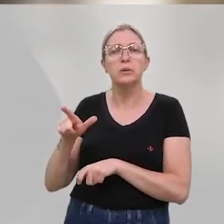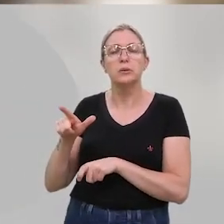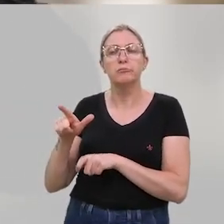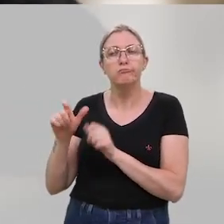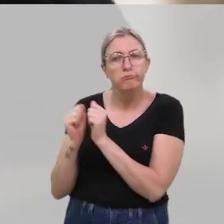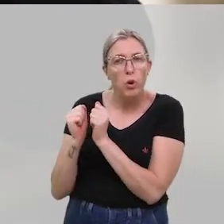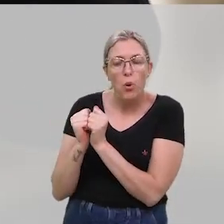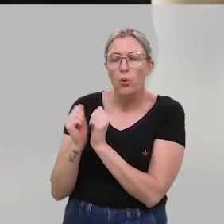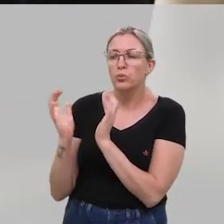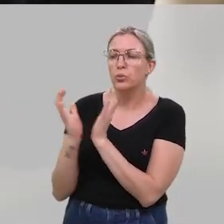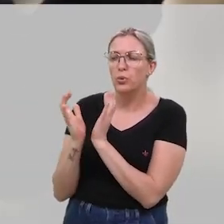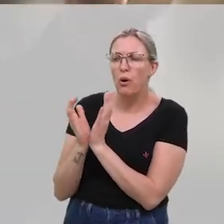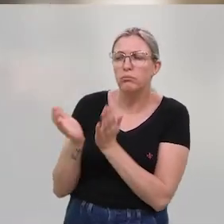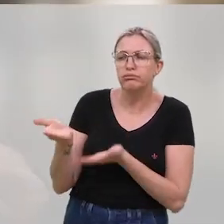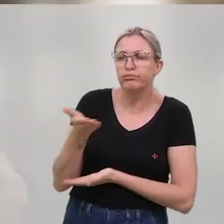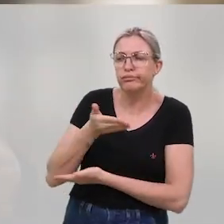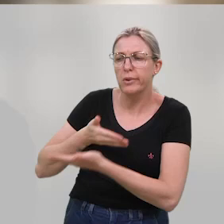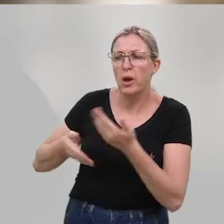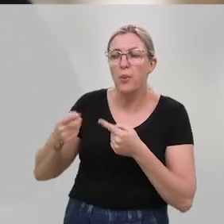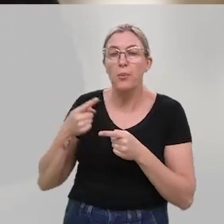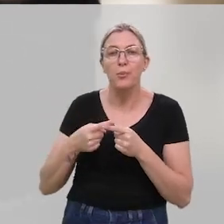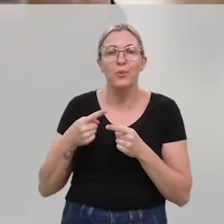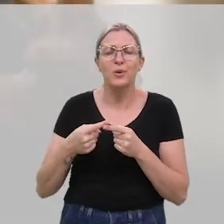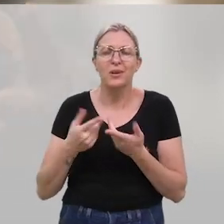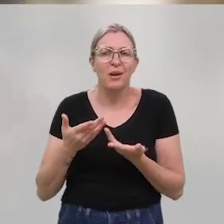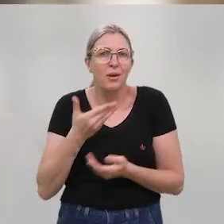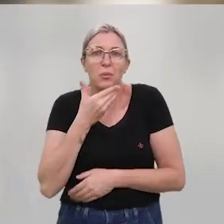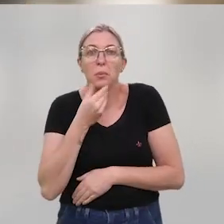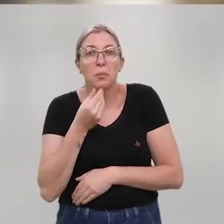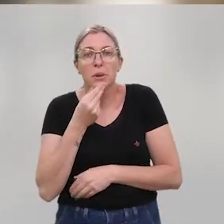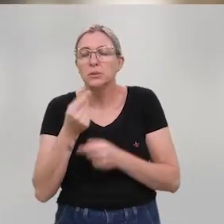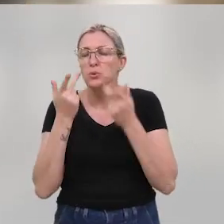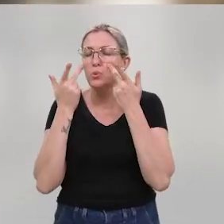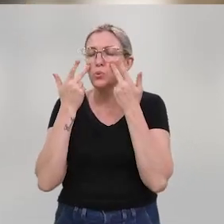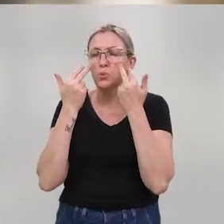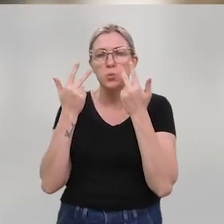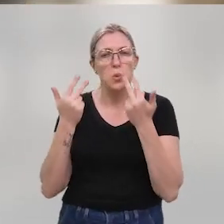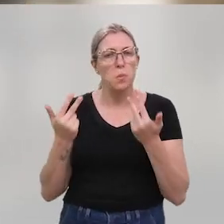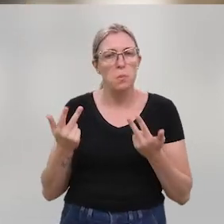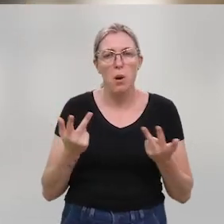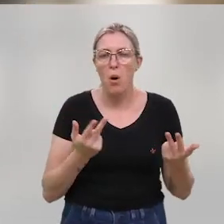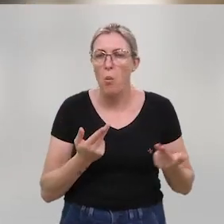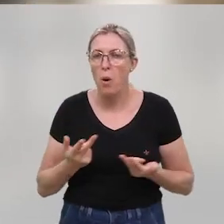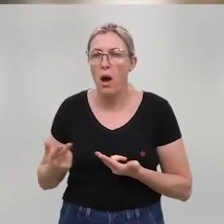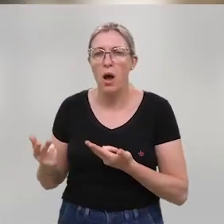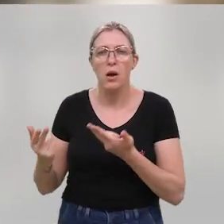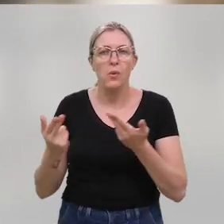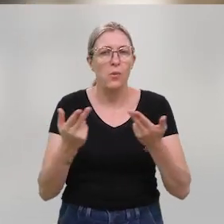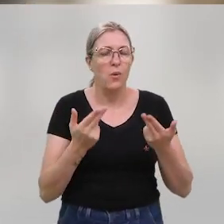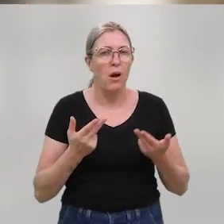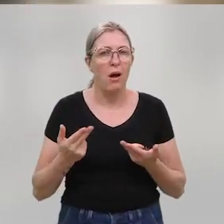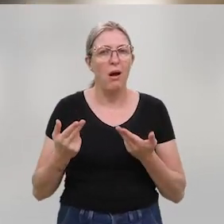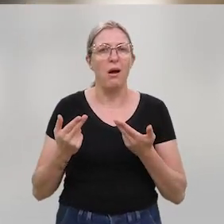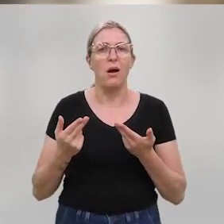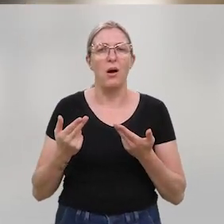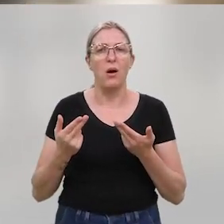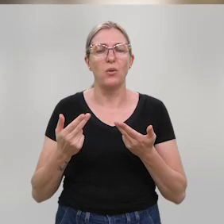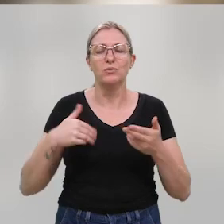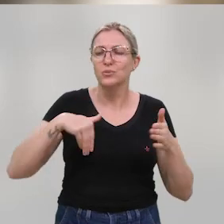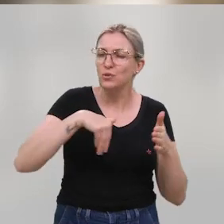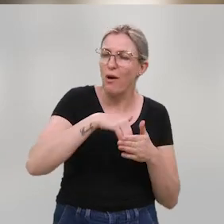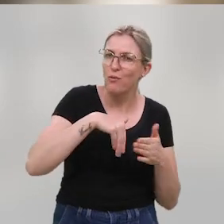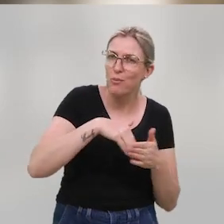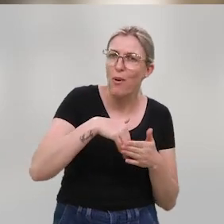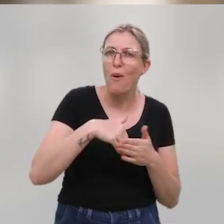ter boas atitudes com os colegas, porque na verdade eles eram meninos como